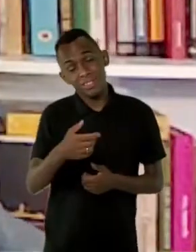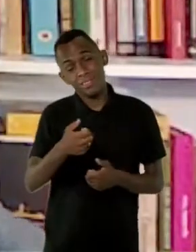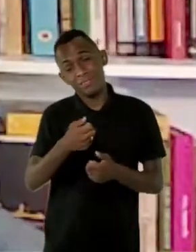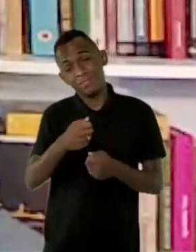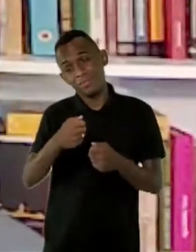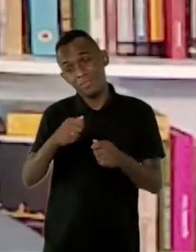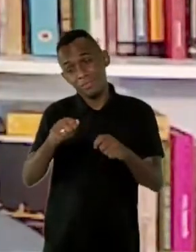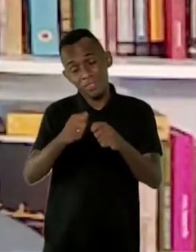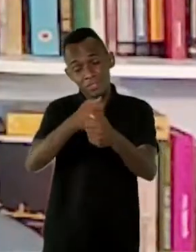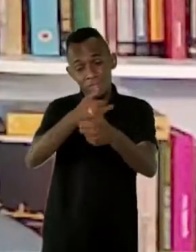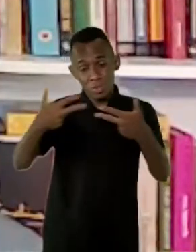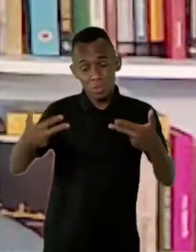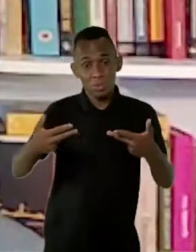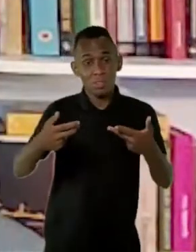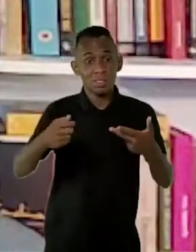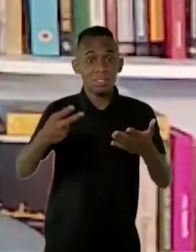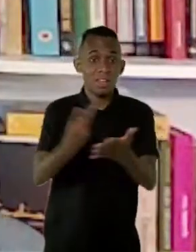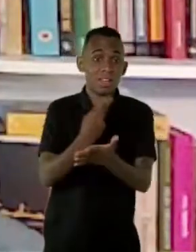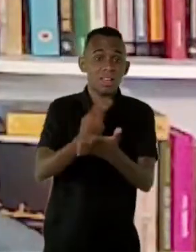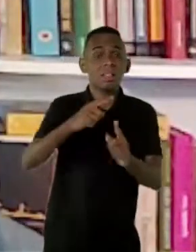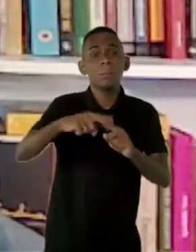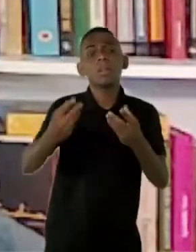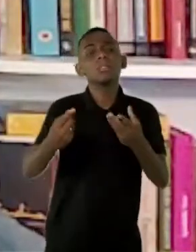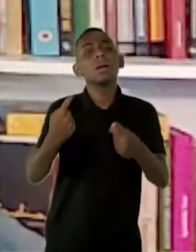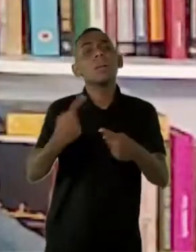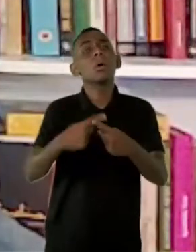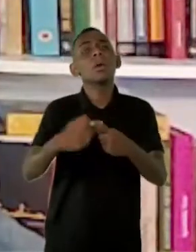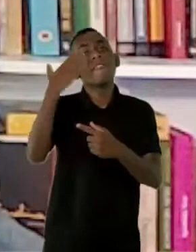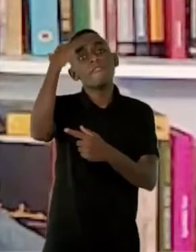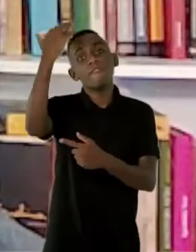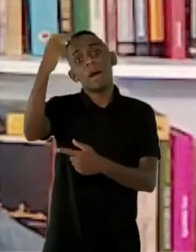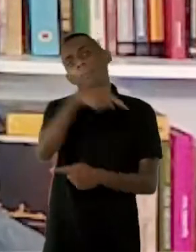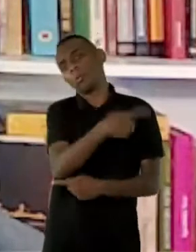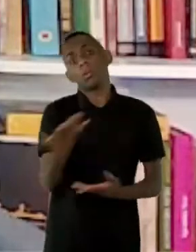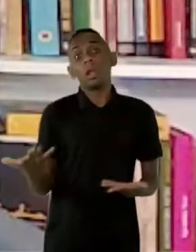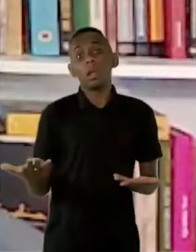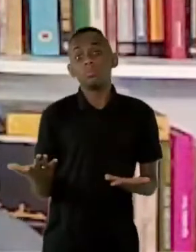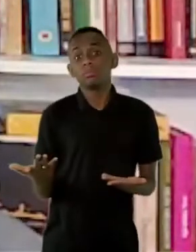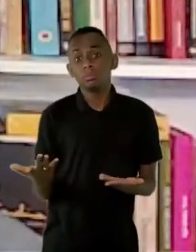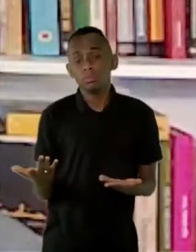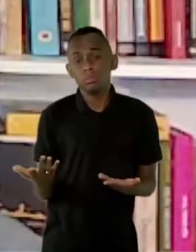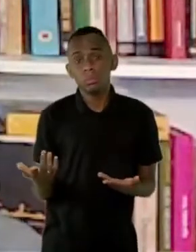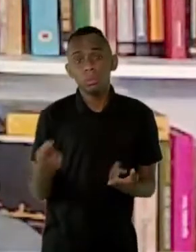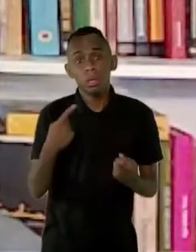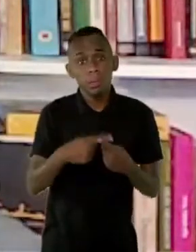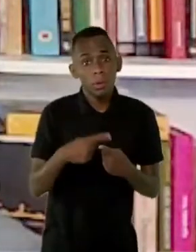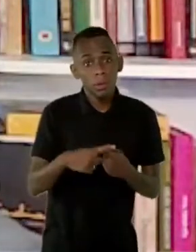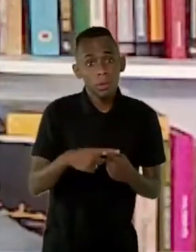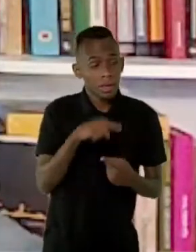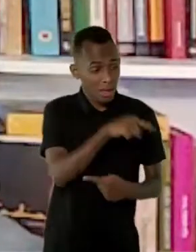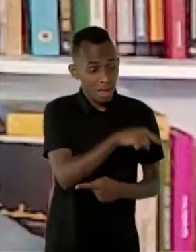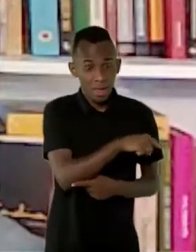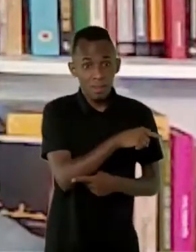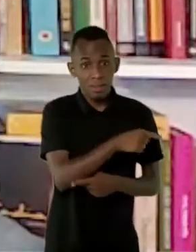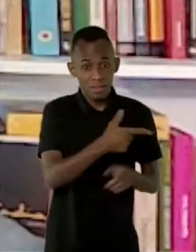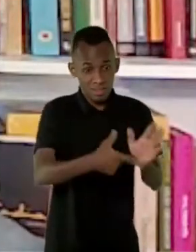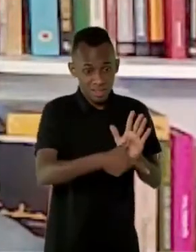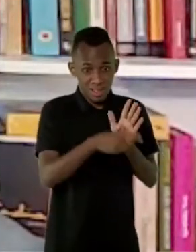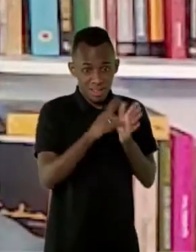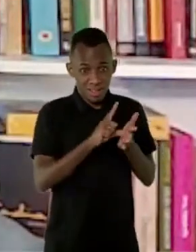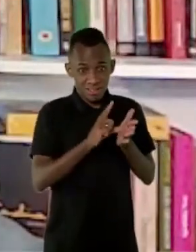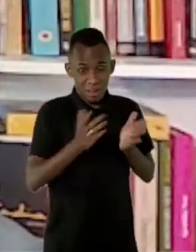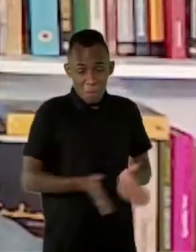assim, por que fez tanto sucesso? Se o que ele fez está tão errado assim, por que a Carolina saiu da miséria,